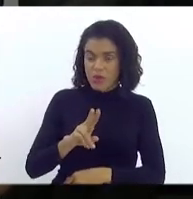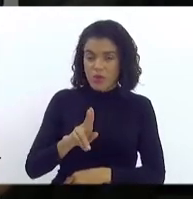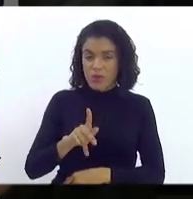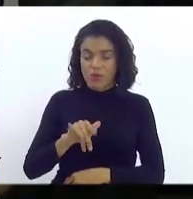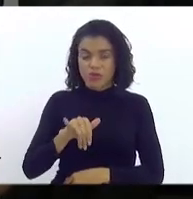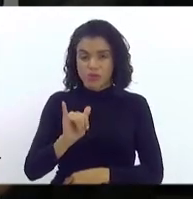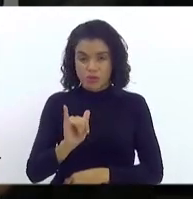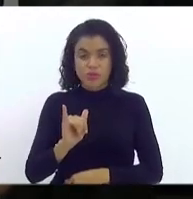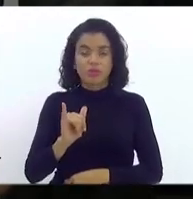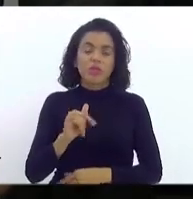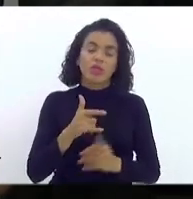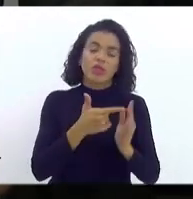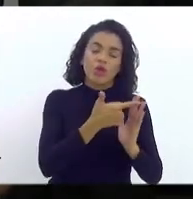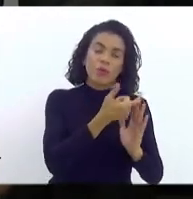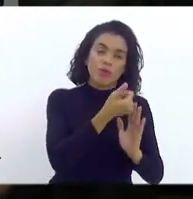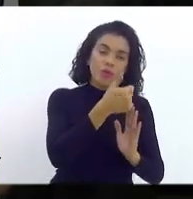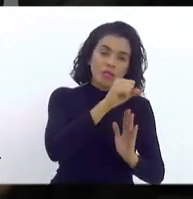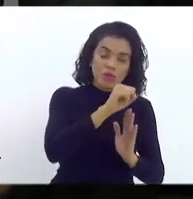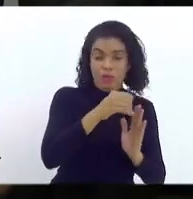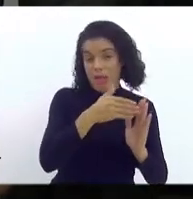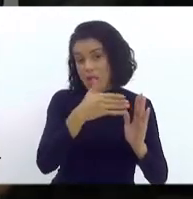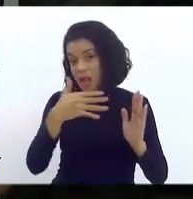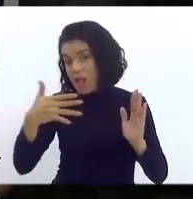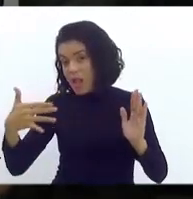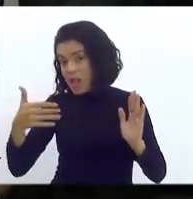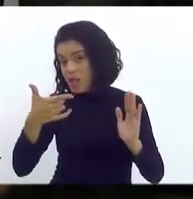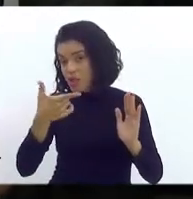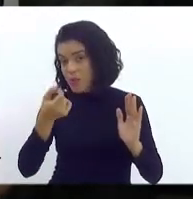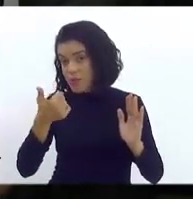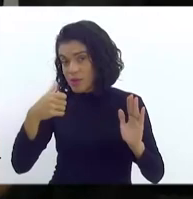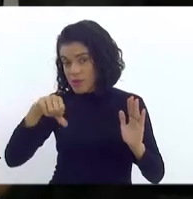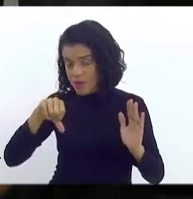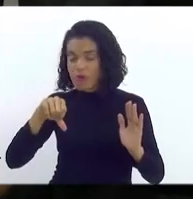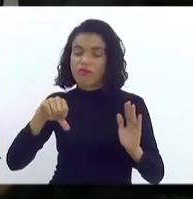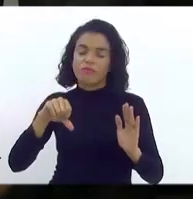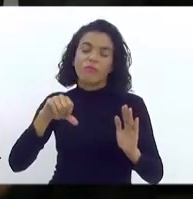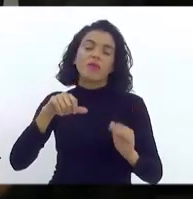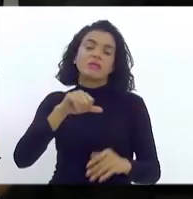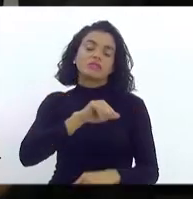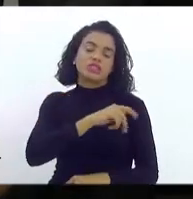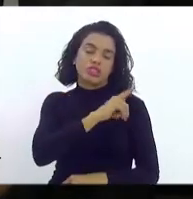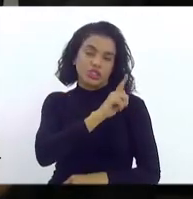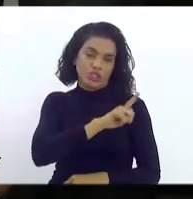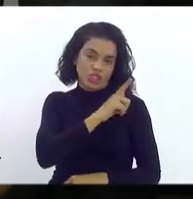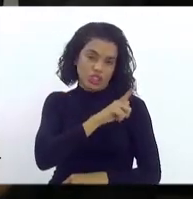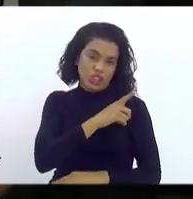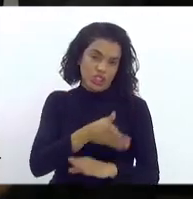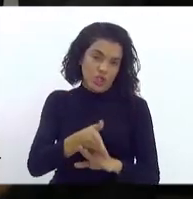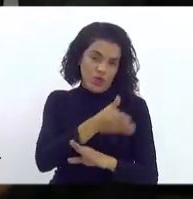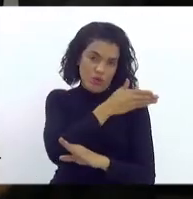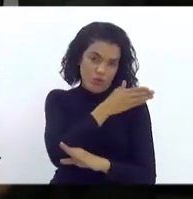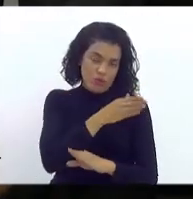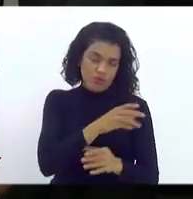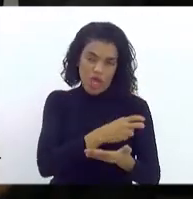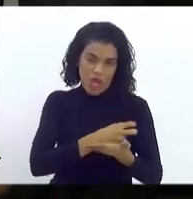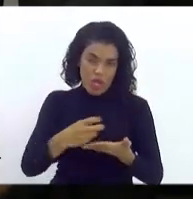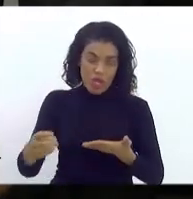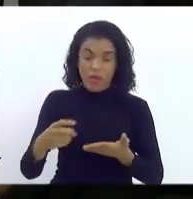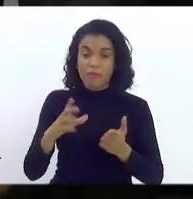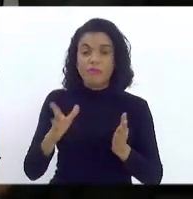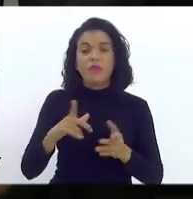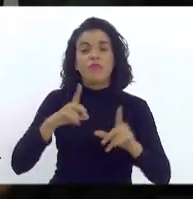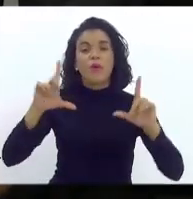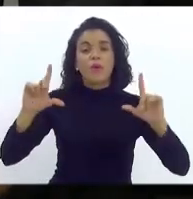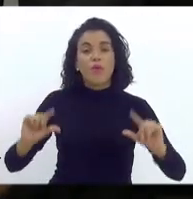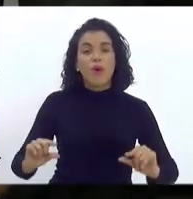18 a 19, nós tivemos aí, ainda na gestão passada da agência, nem com a gestão atual, nós tivemos uma redução